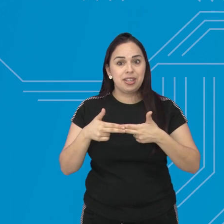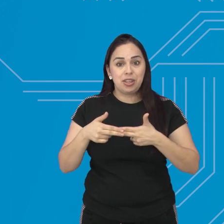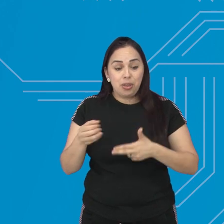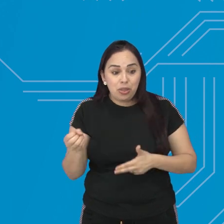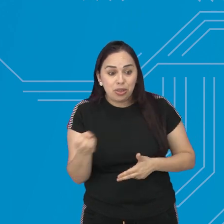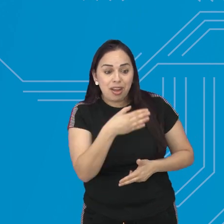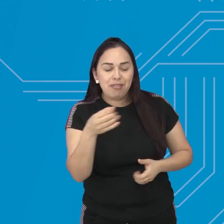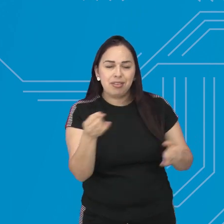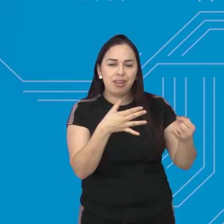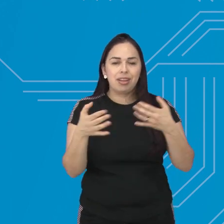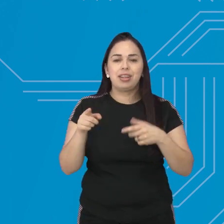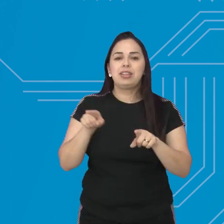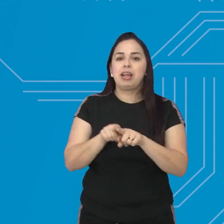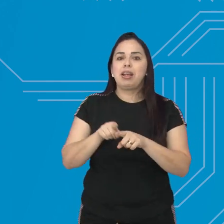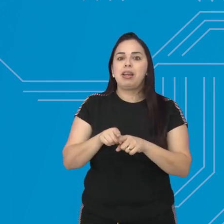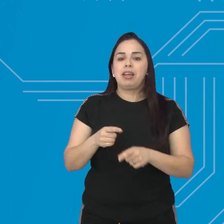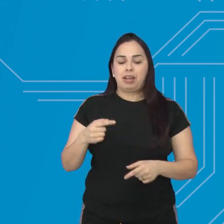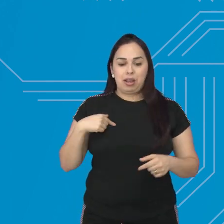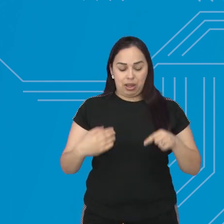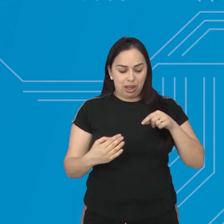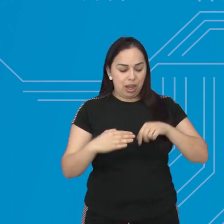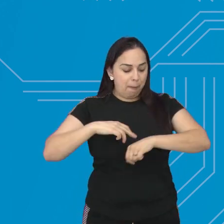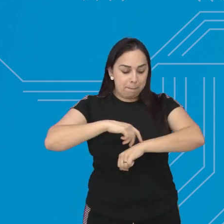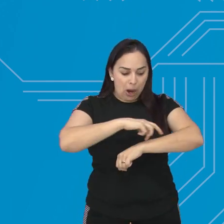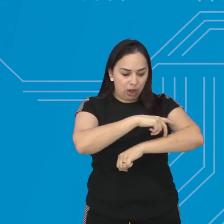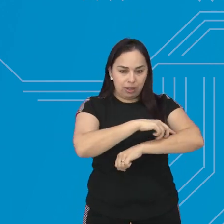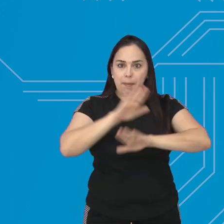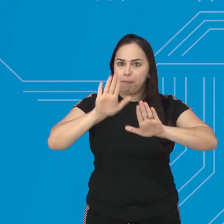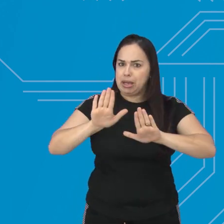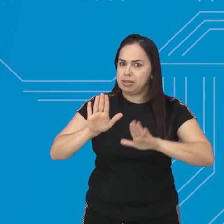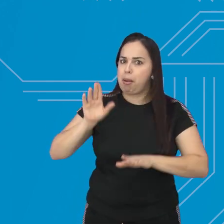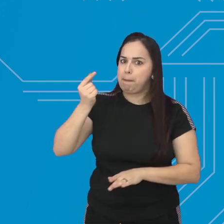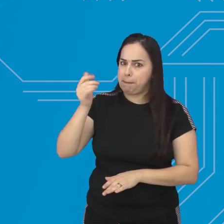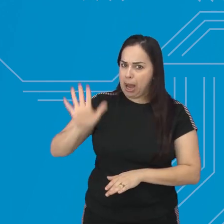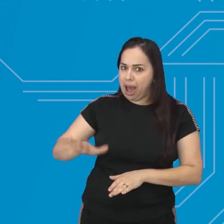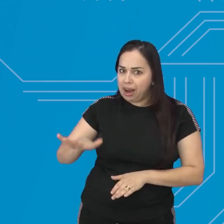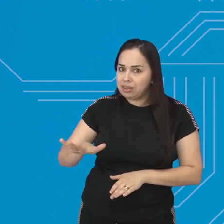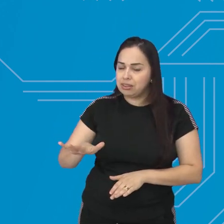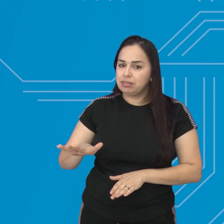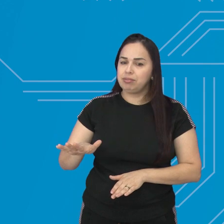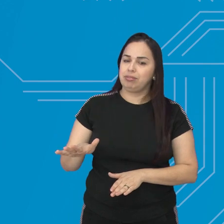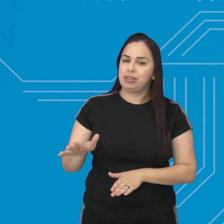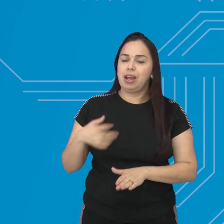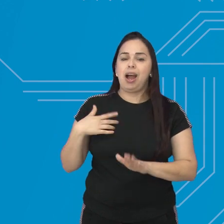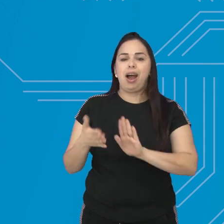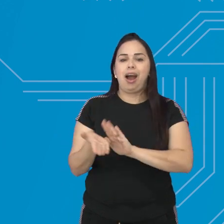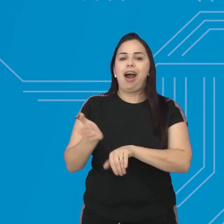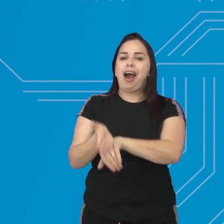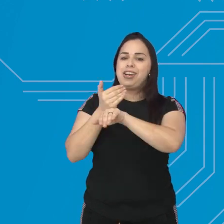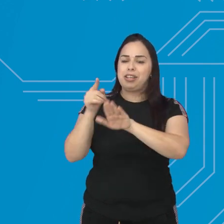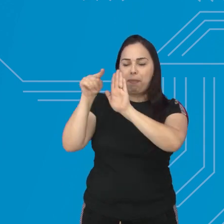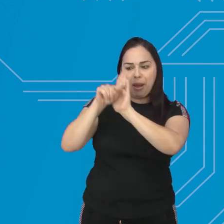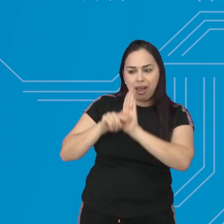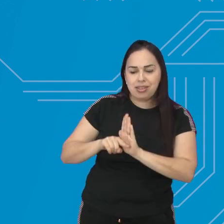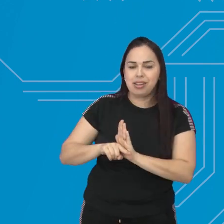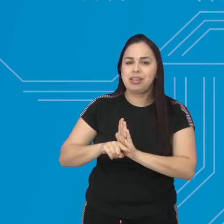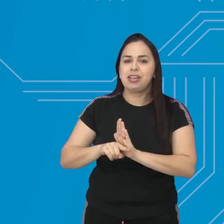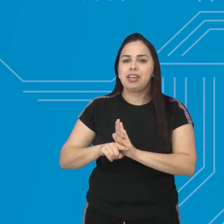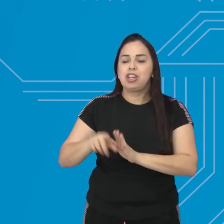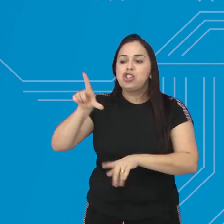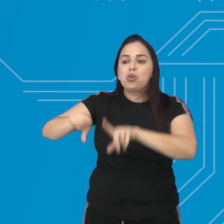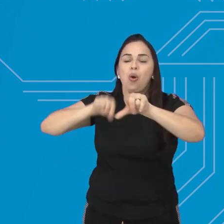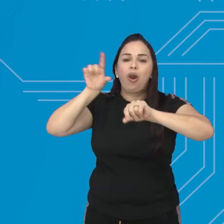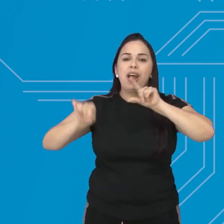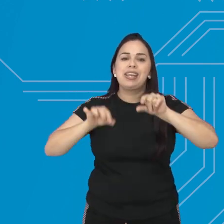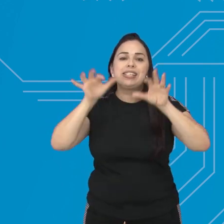é, mesmo falando de novidades, você sabia que é possível ficar antenado e sem gastar tanto? Tudo começa com uma boa pesquisa e,